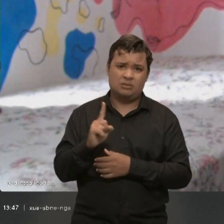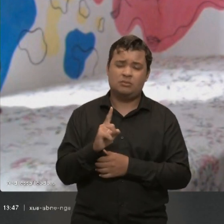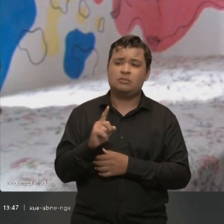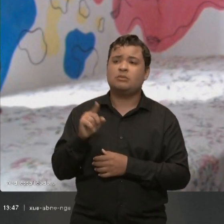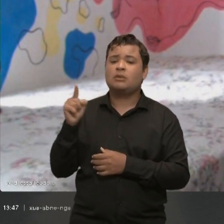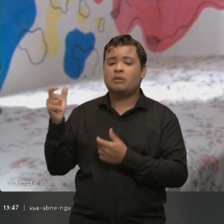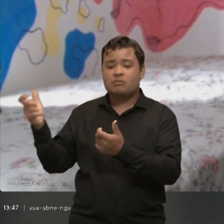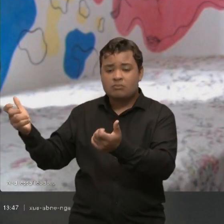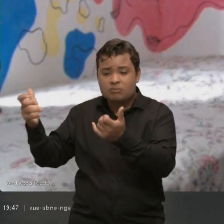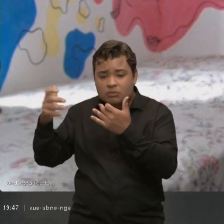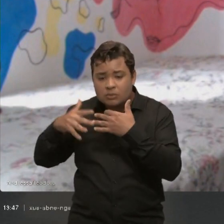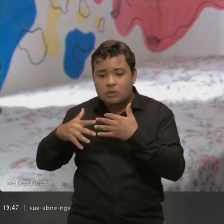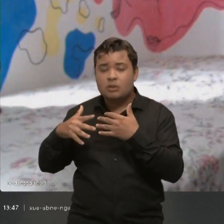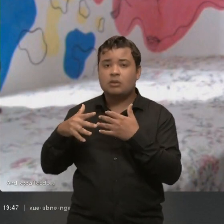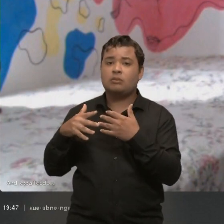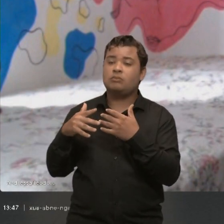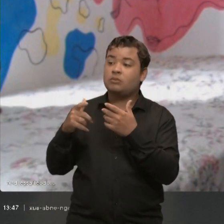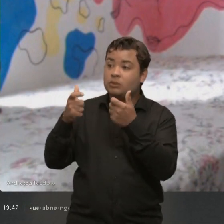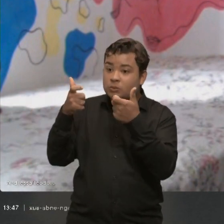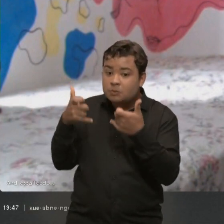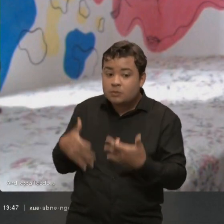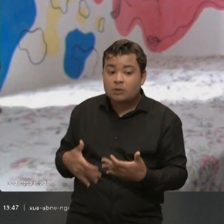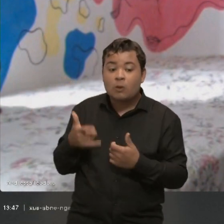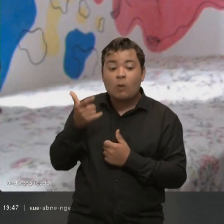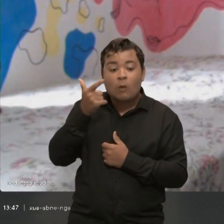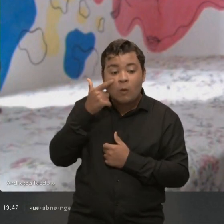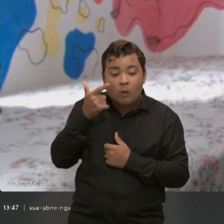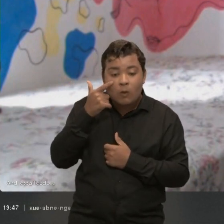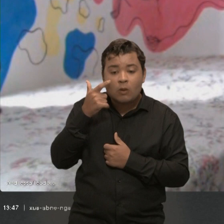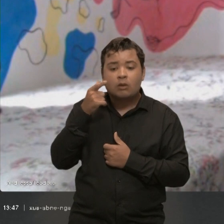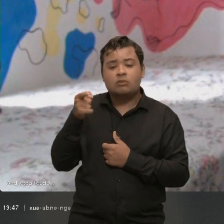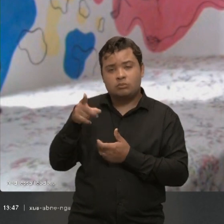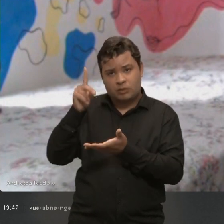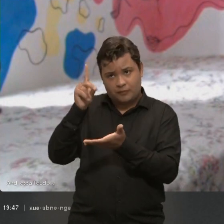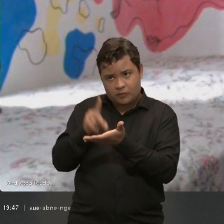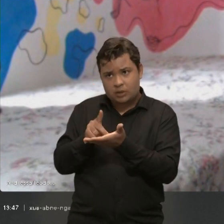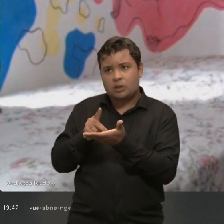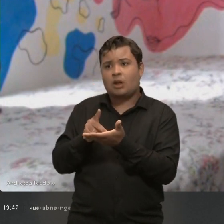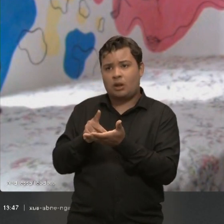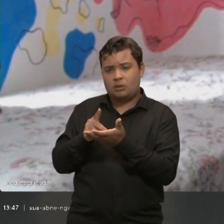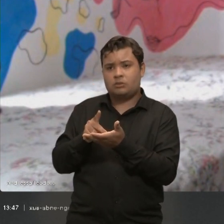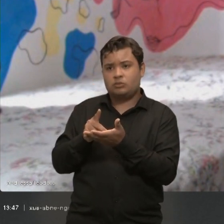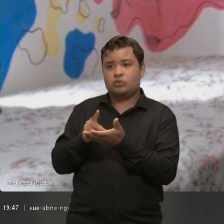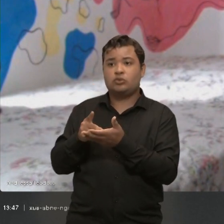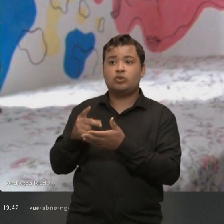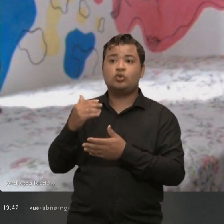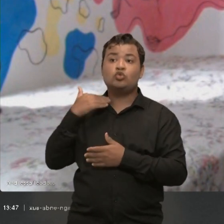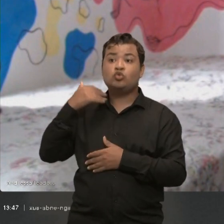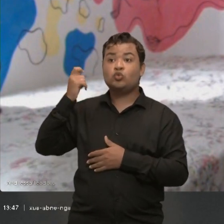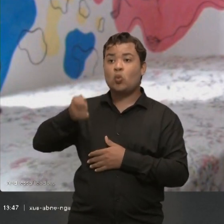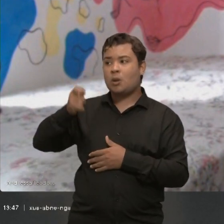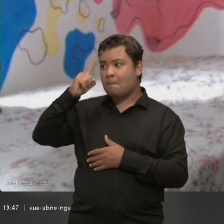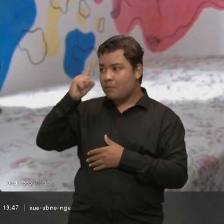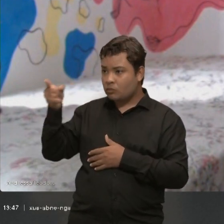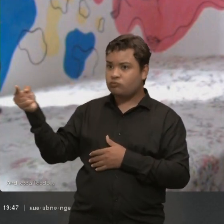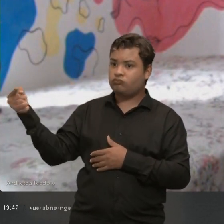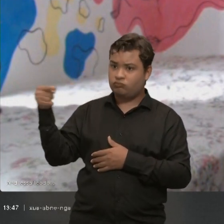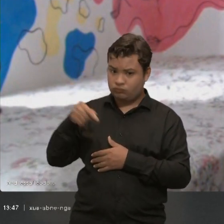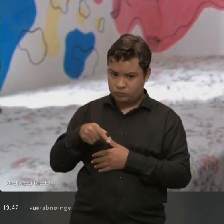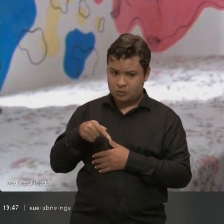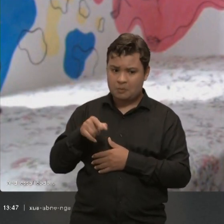encontros a gente conversa sobre isso, a gente fala, olha, você foi de fato encaminhado, né? Nós não estamos